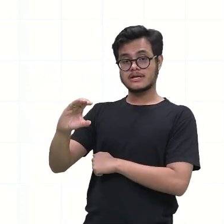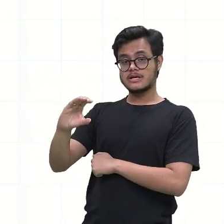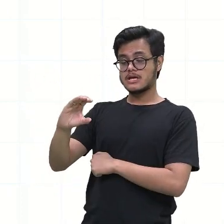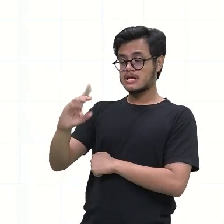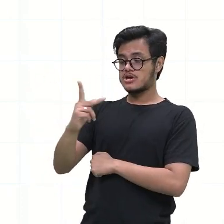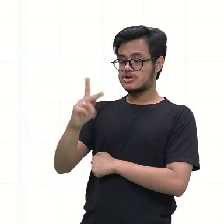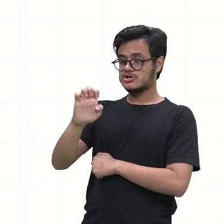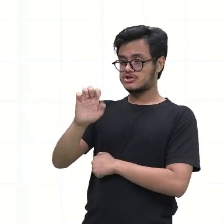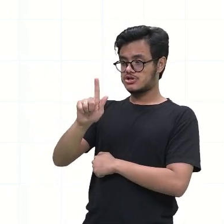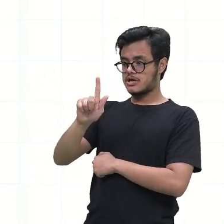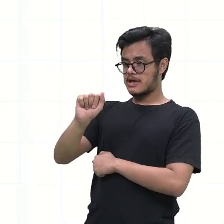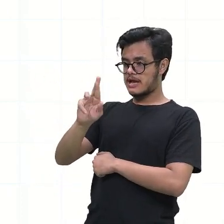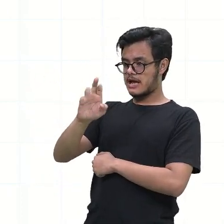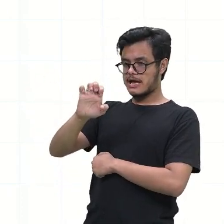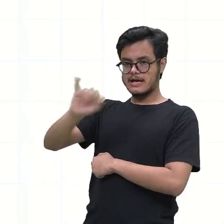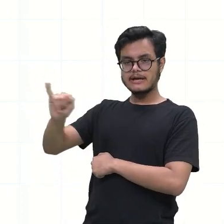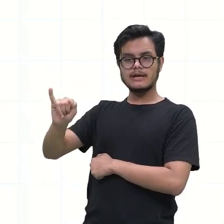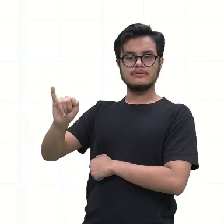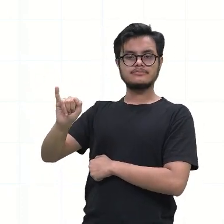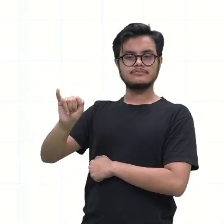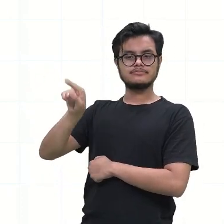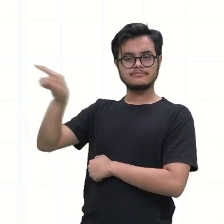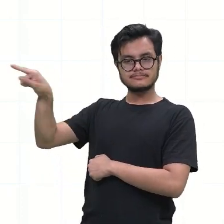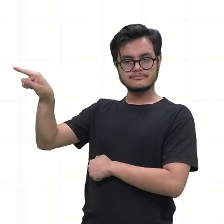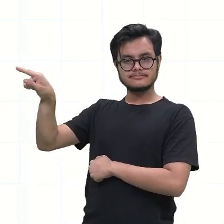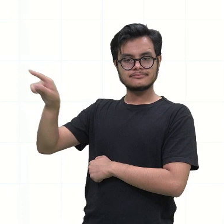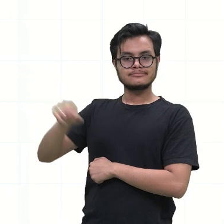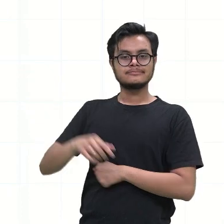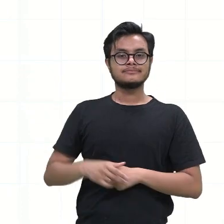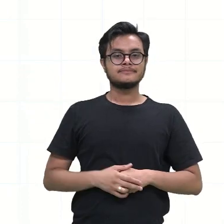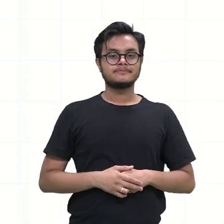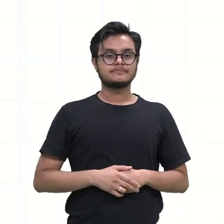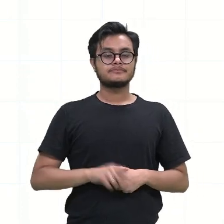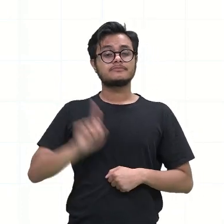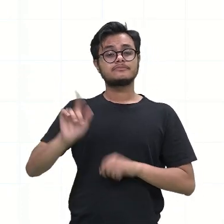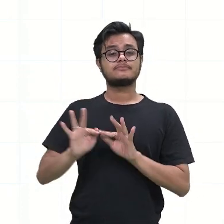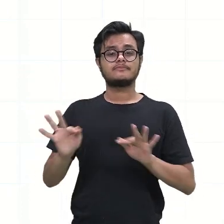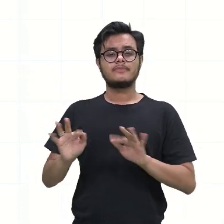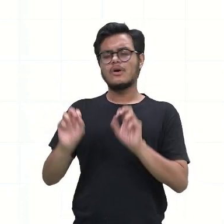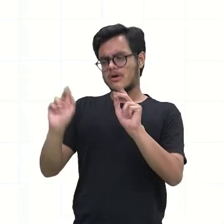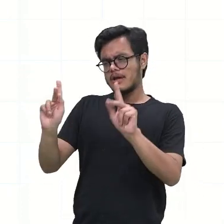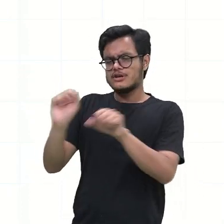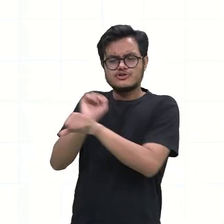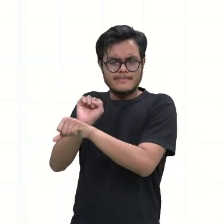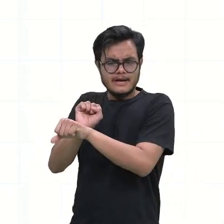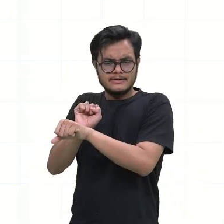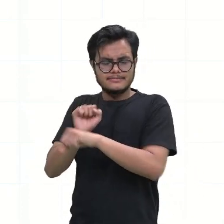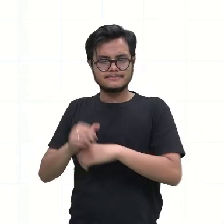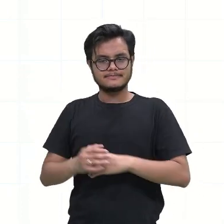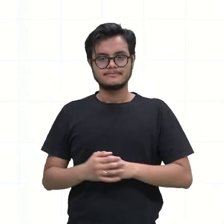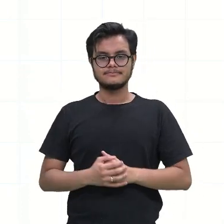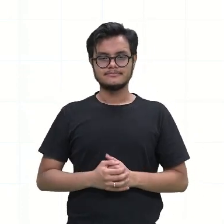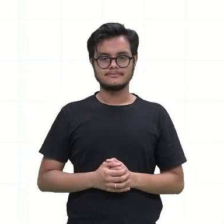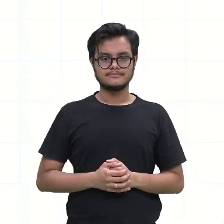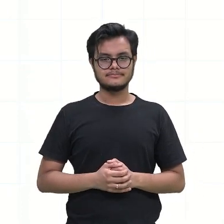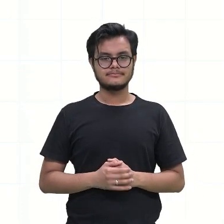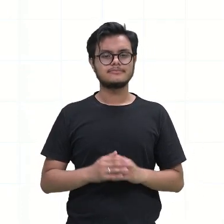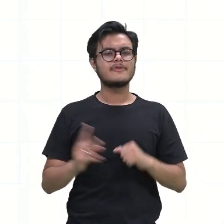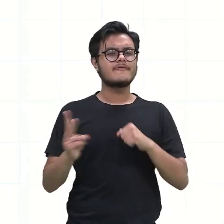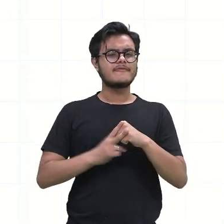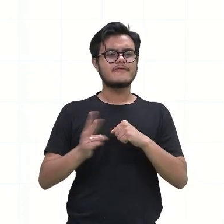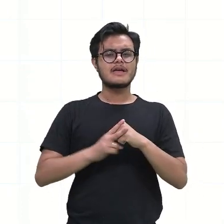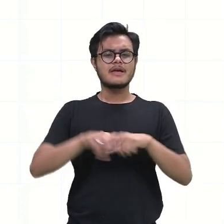eu sei. Olha só os verbos, estou aguardando. Muito bem, vamos analisar esses verbos?